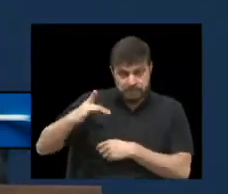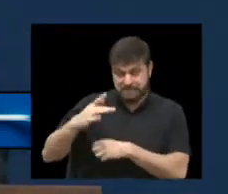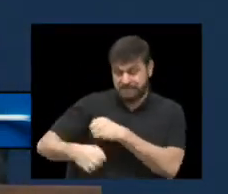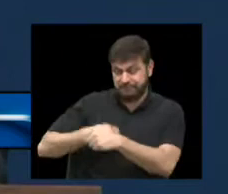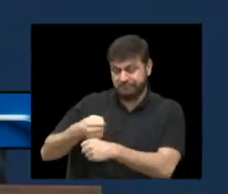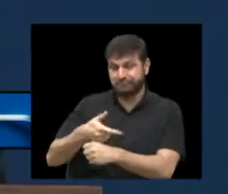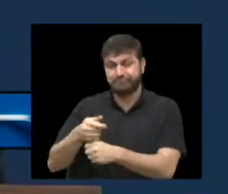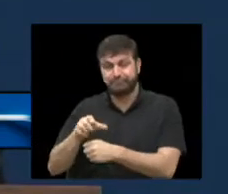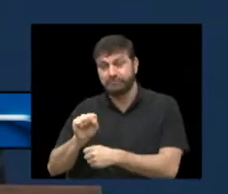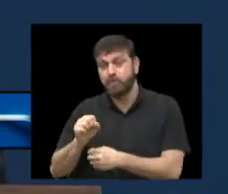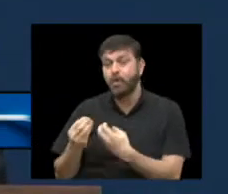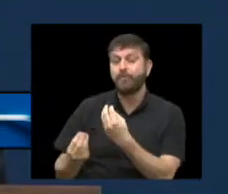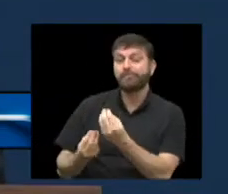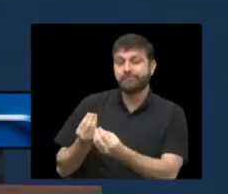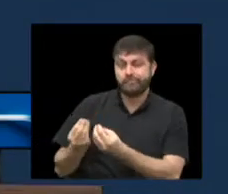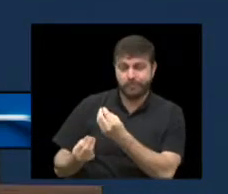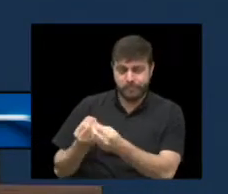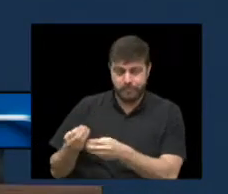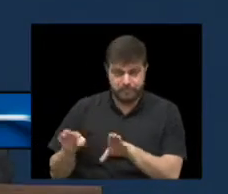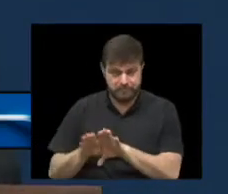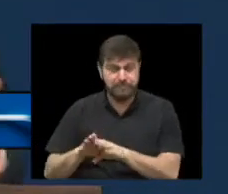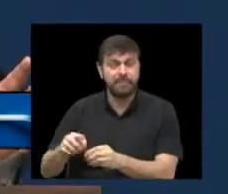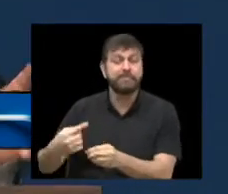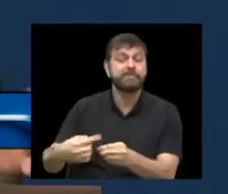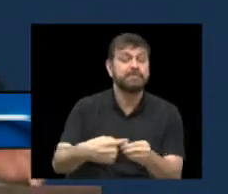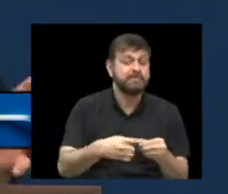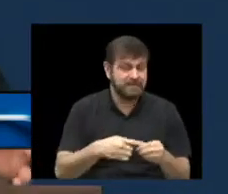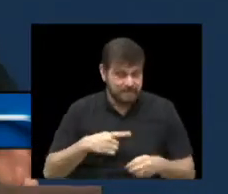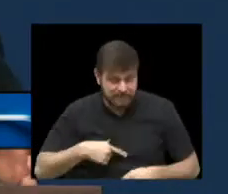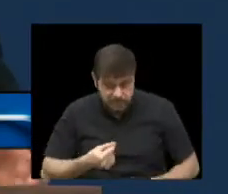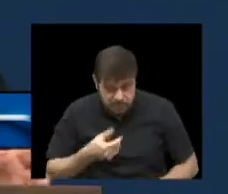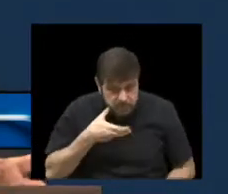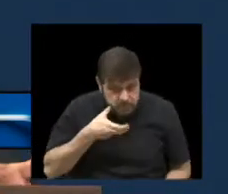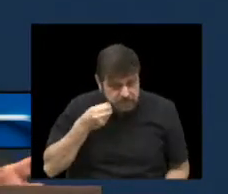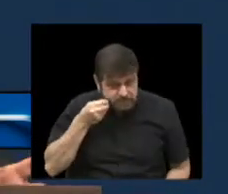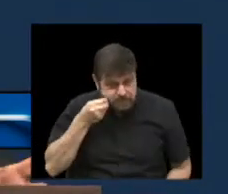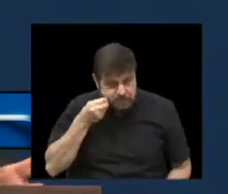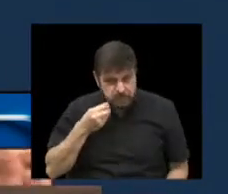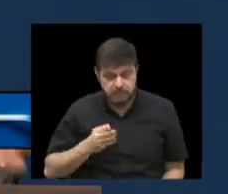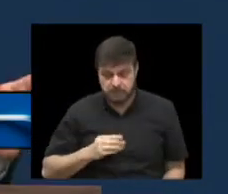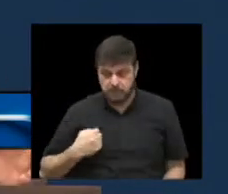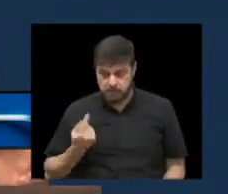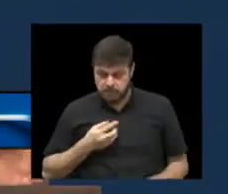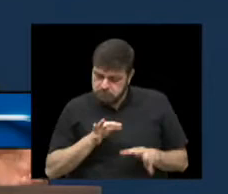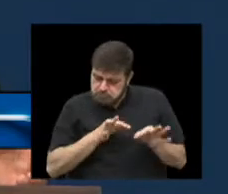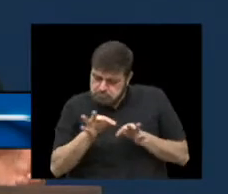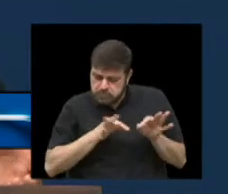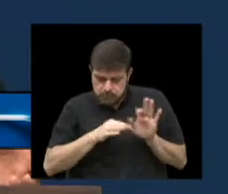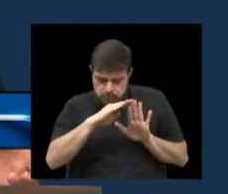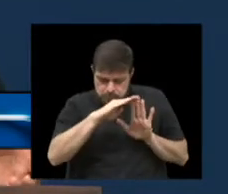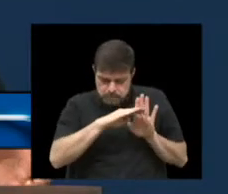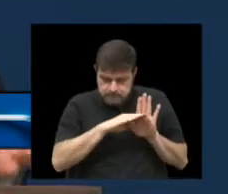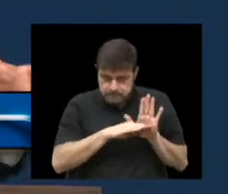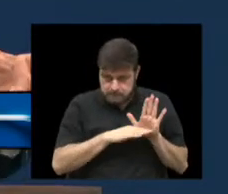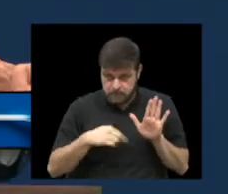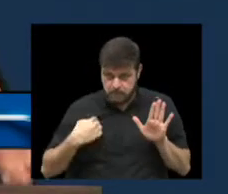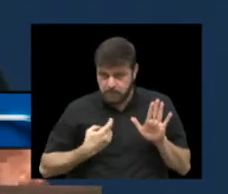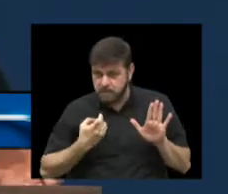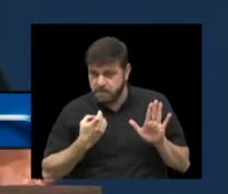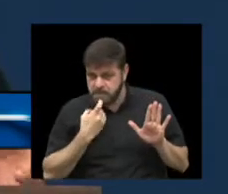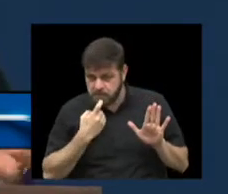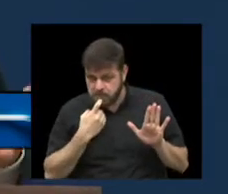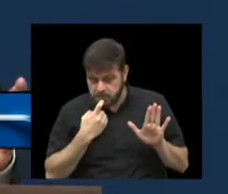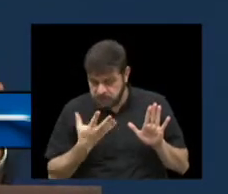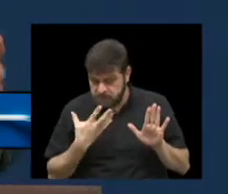2018, portanto, também para os municípios. Nas diretrizes orçamentárias, o município de Campinas adotou como